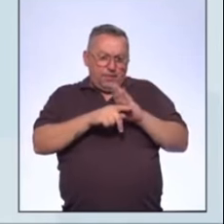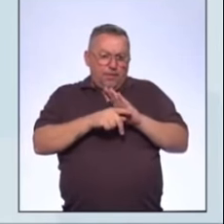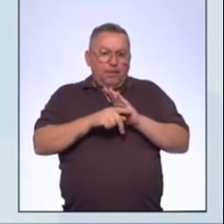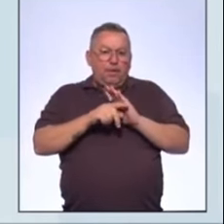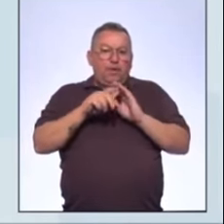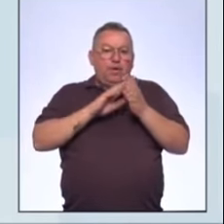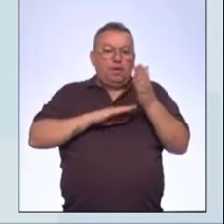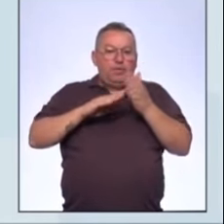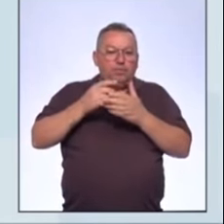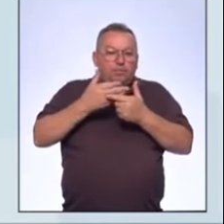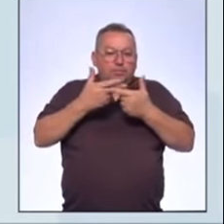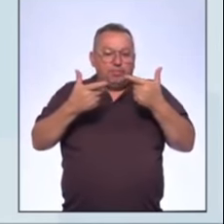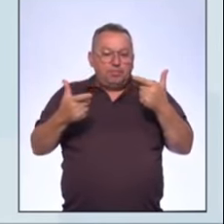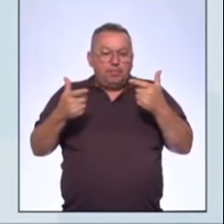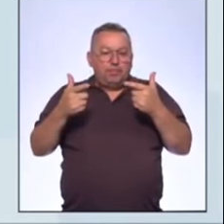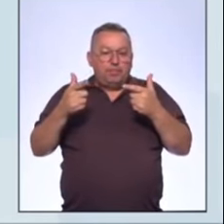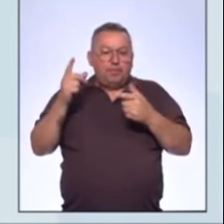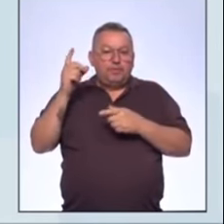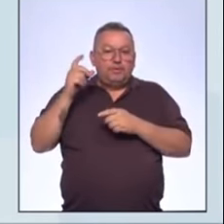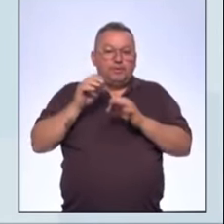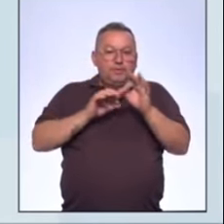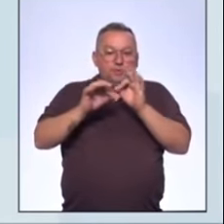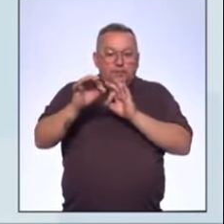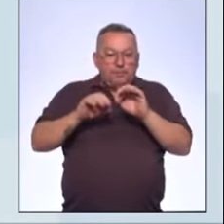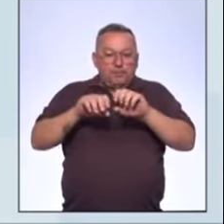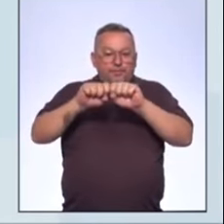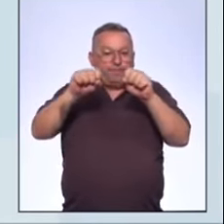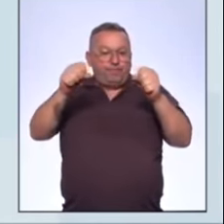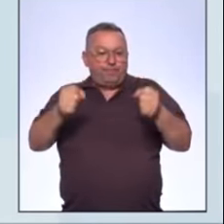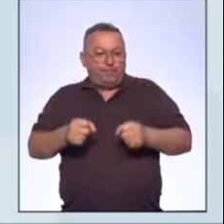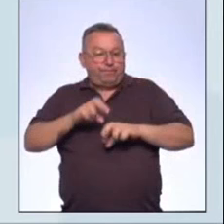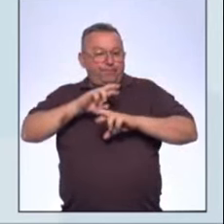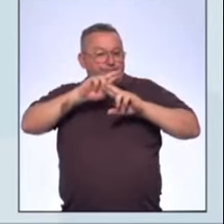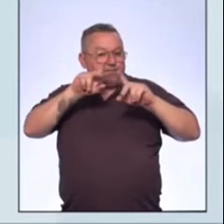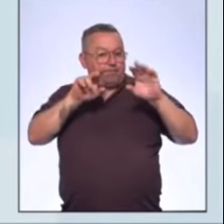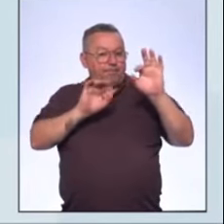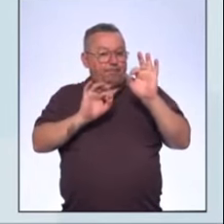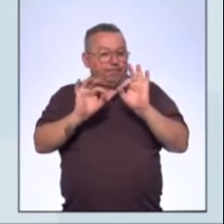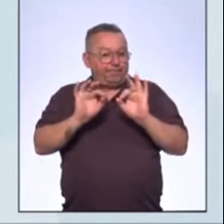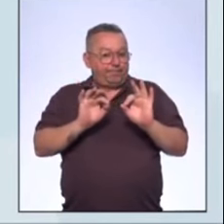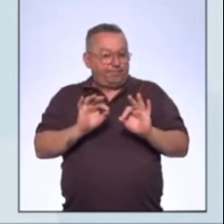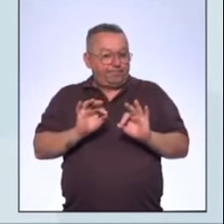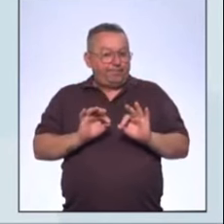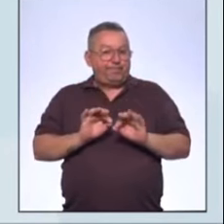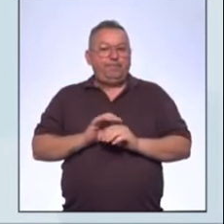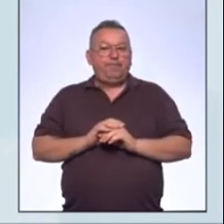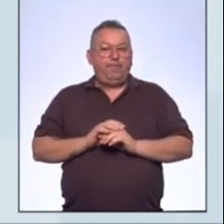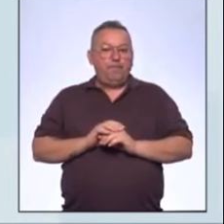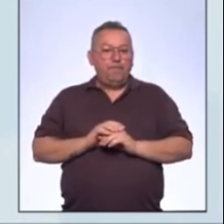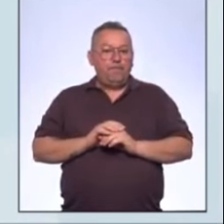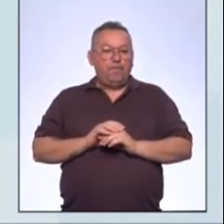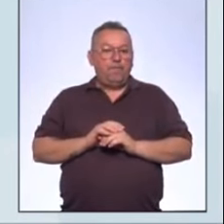digitais, que os organismos são um complexo arranjo de sistemas com diferentes níveis de organização.